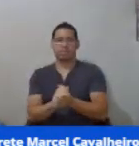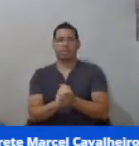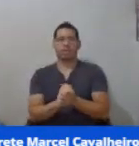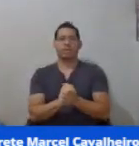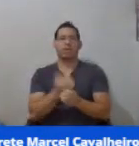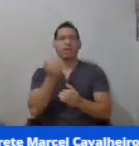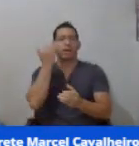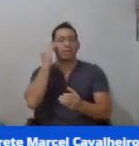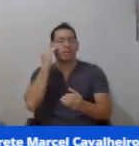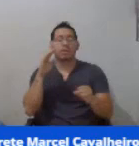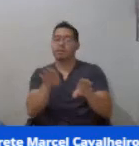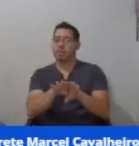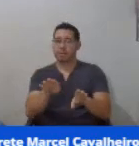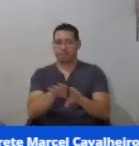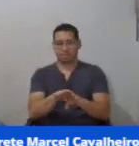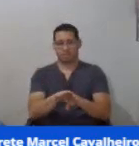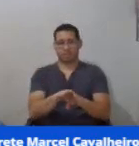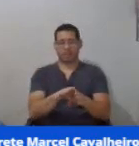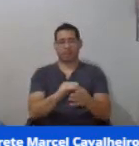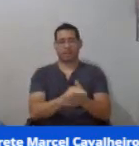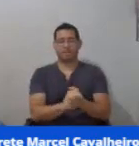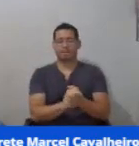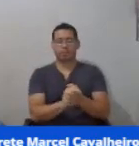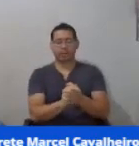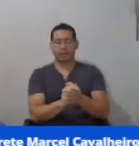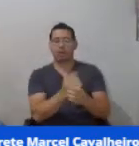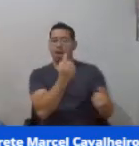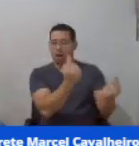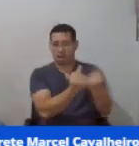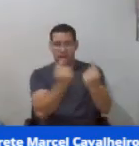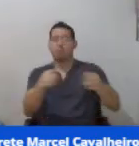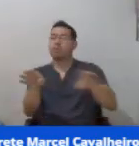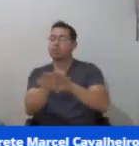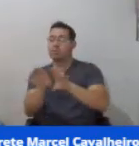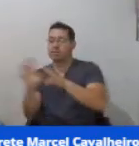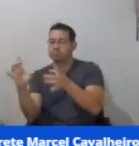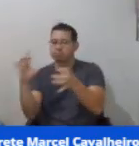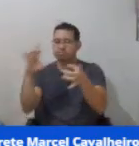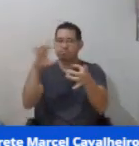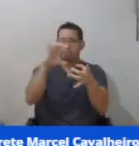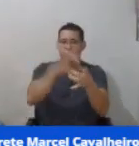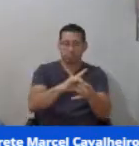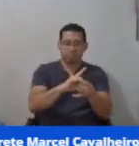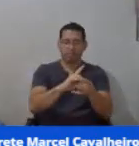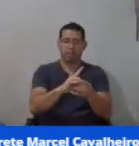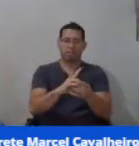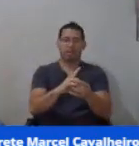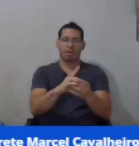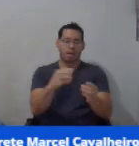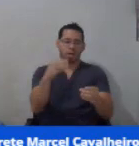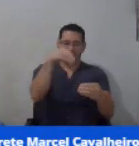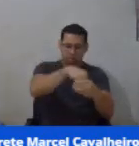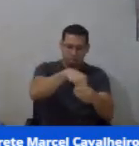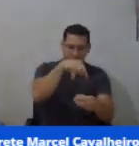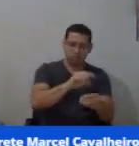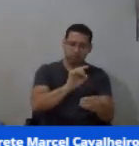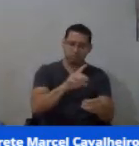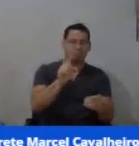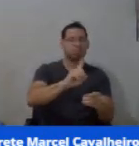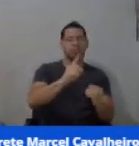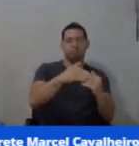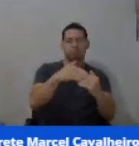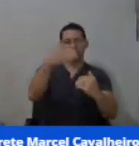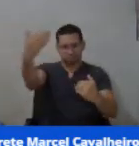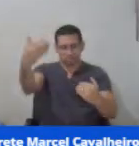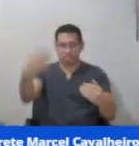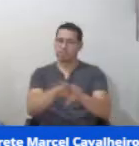reconhecendo que a interdependência delas para além dos campos de atuação e práticas.